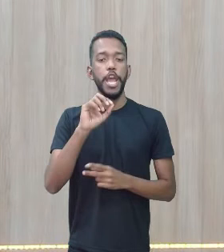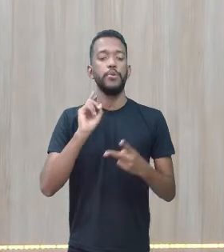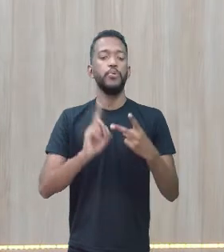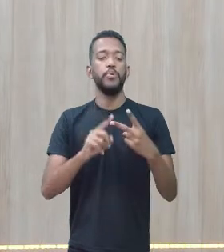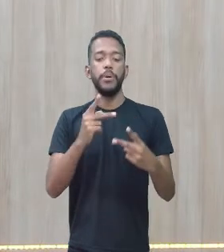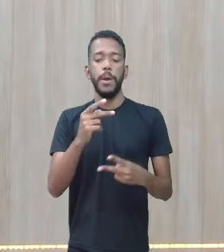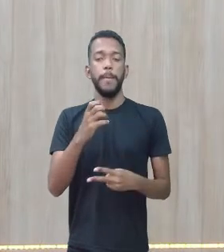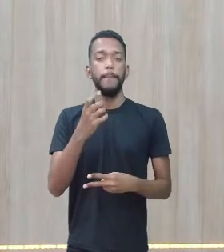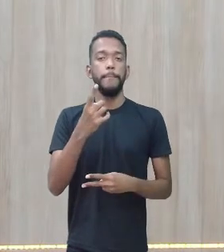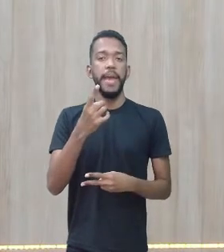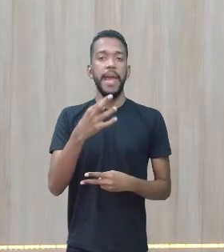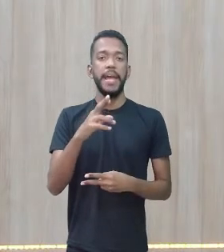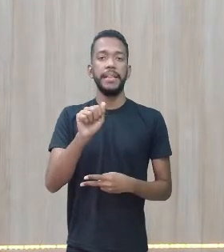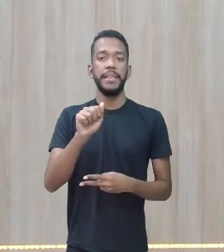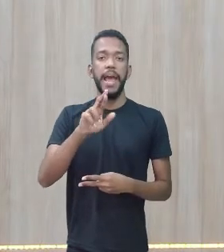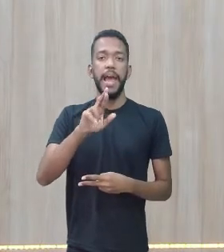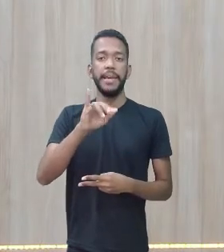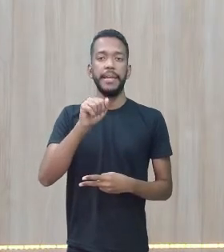pedraria,